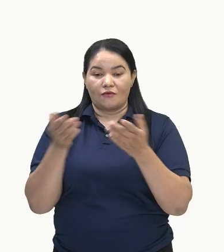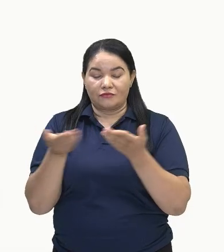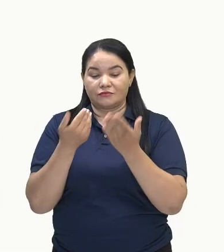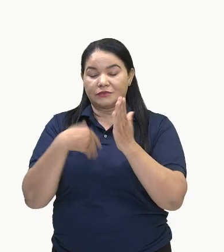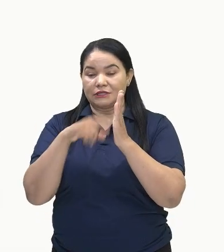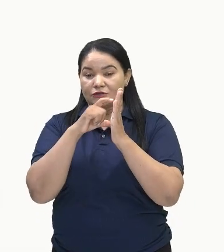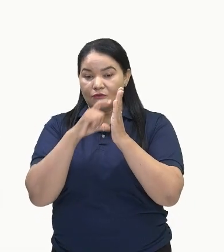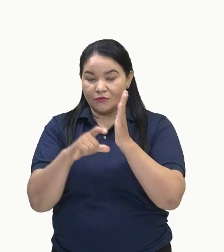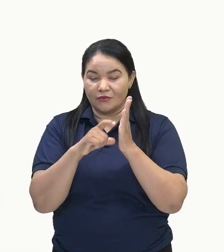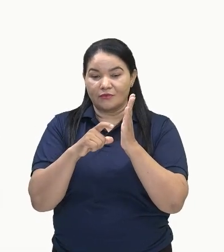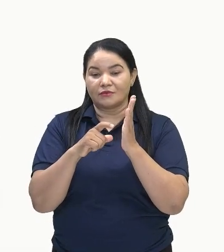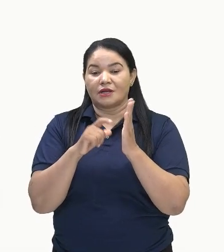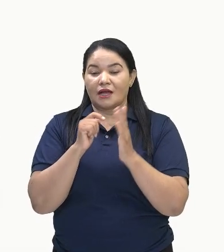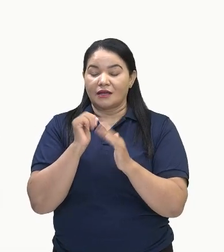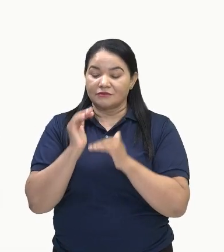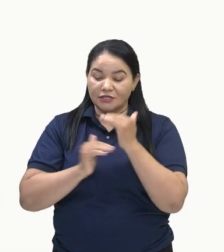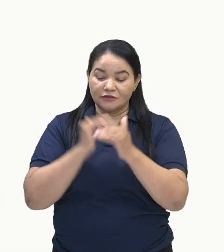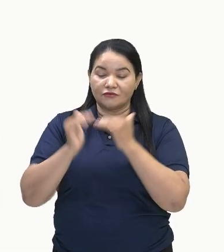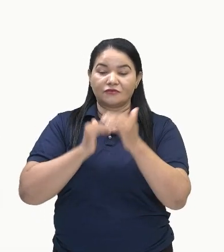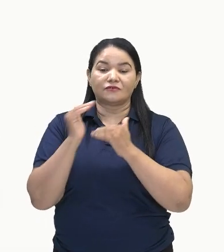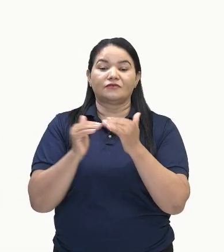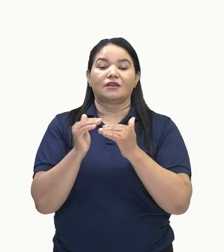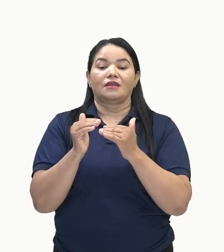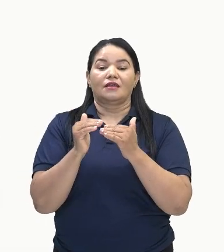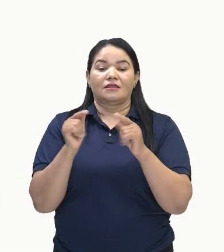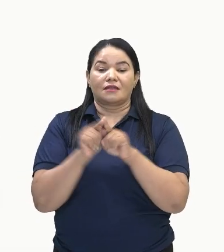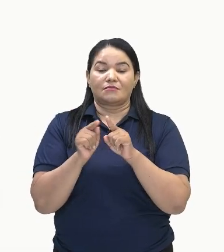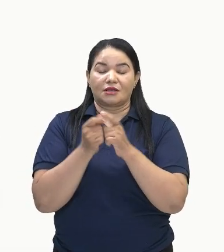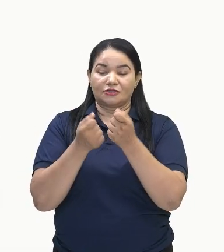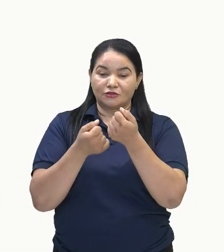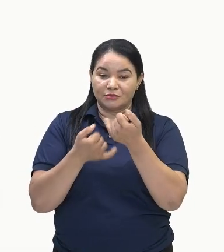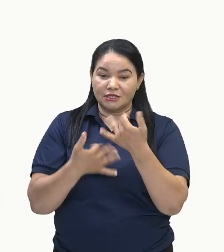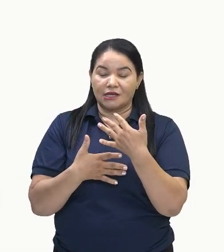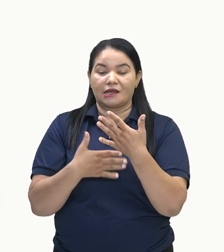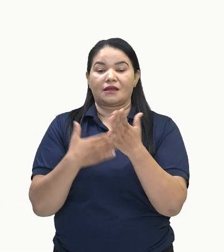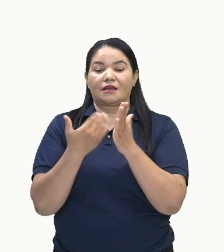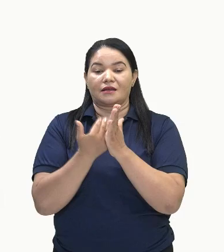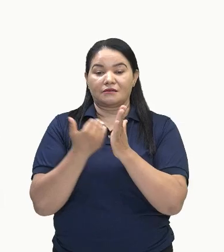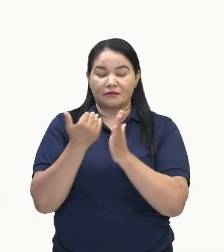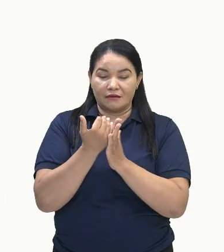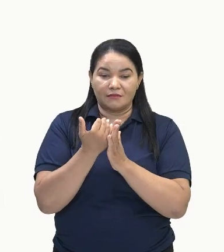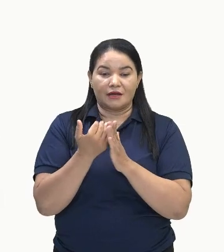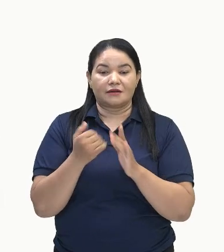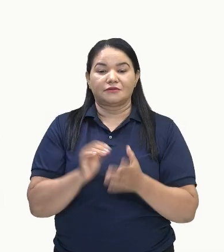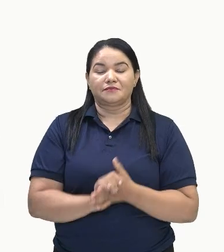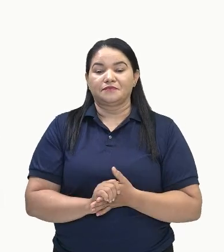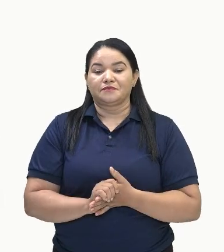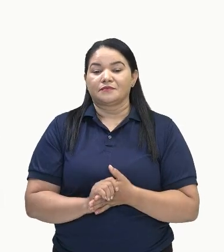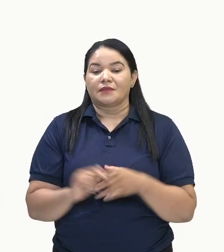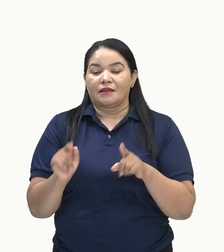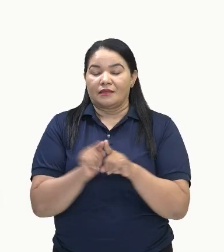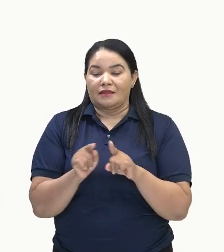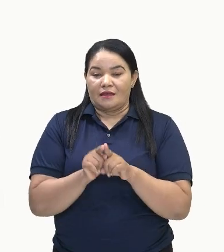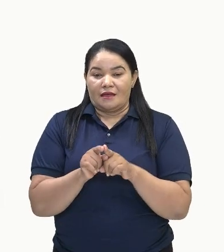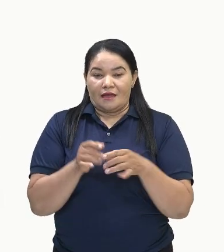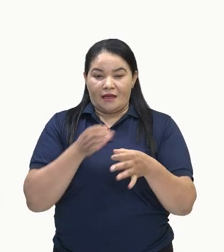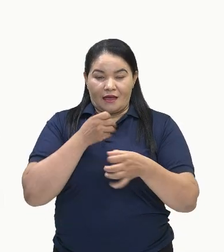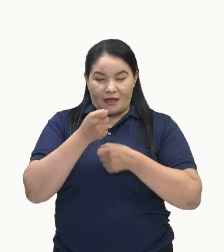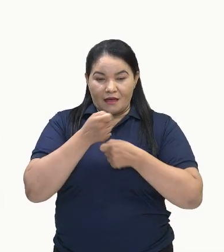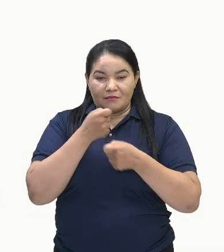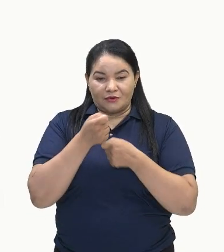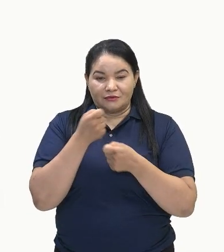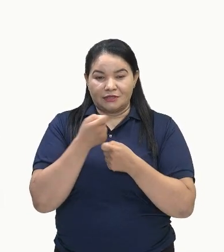dissertar, né? Vai falar mais, vai desenvolver tudo que já foi dito anteriormente. Como a reportagem é um texto mais